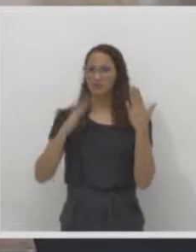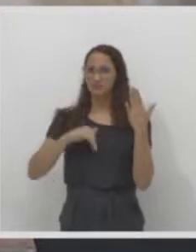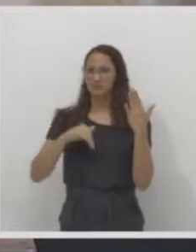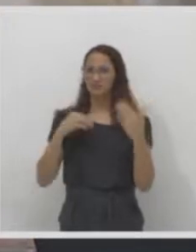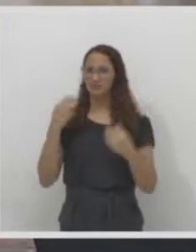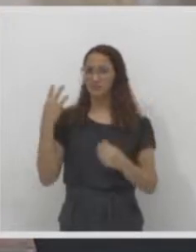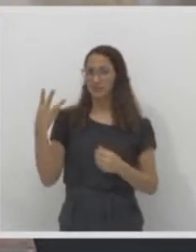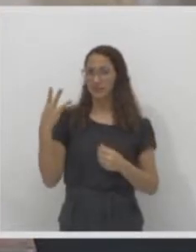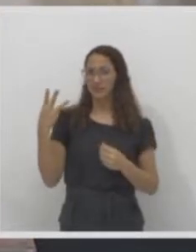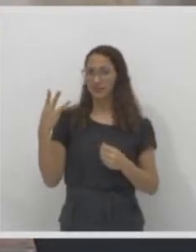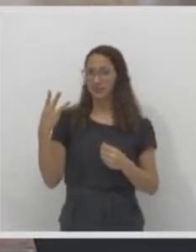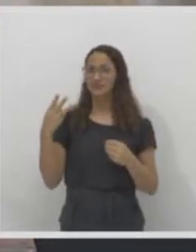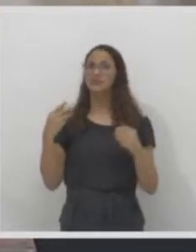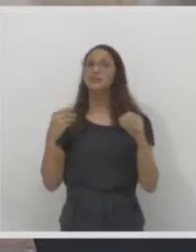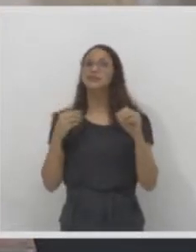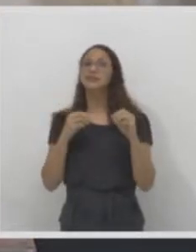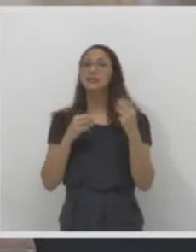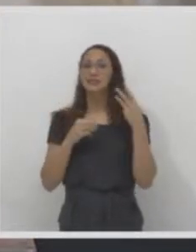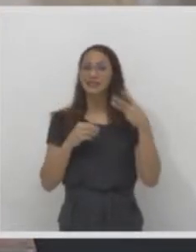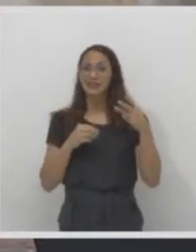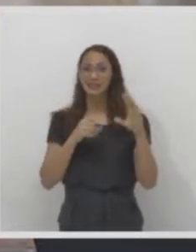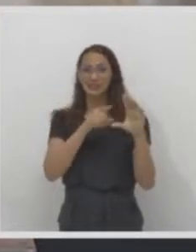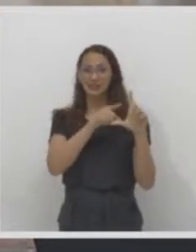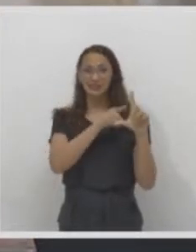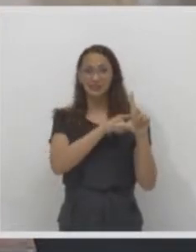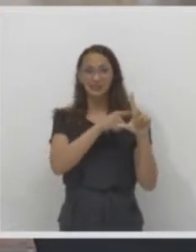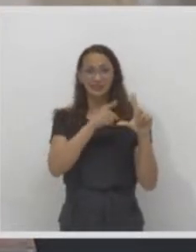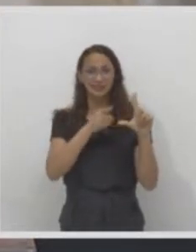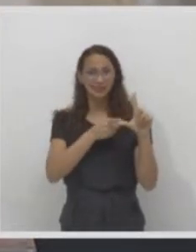3 ângulos e 3 vértices.